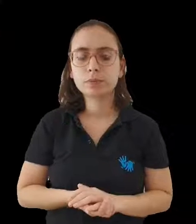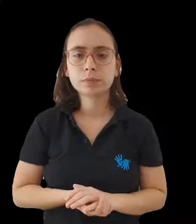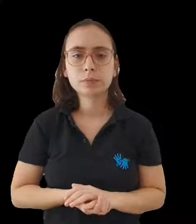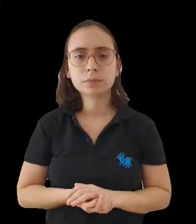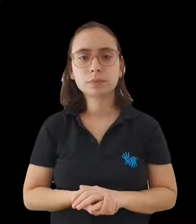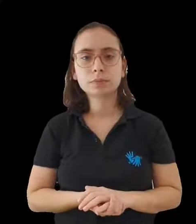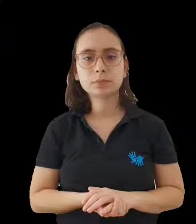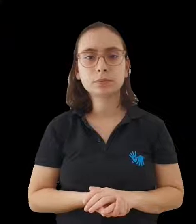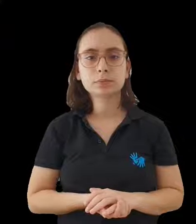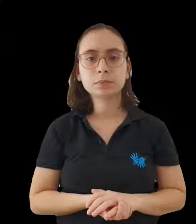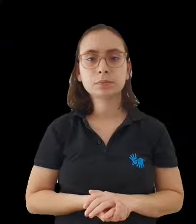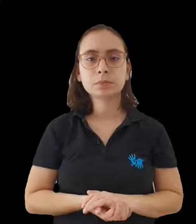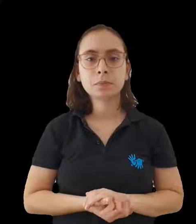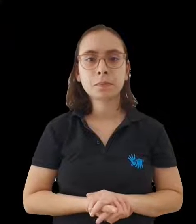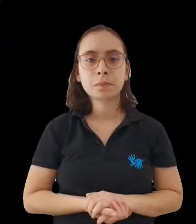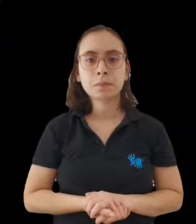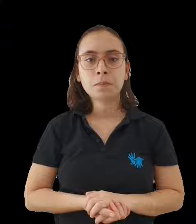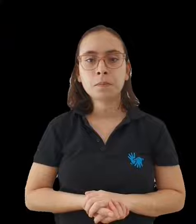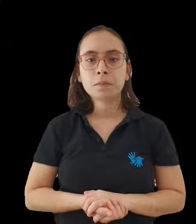Tá ouvindo?